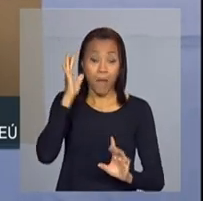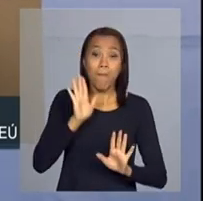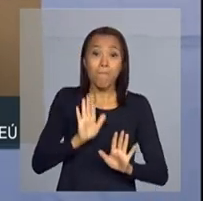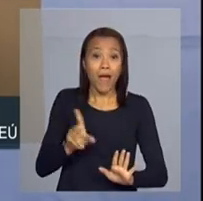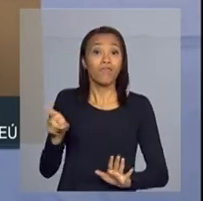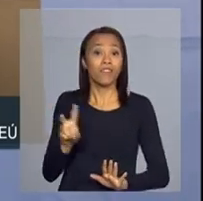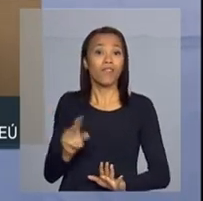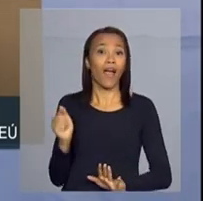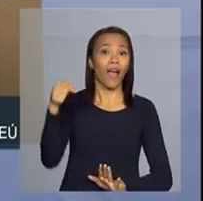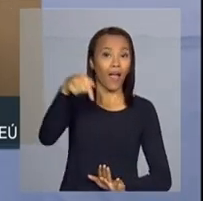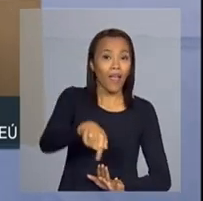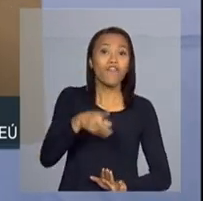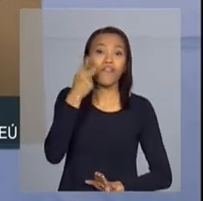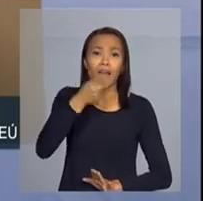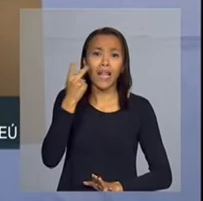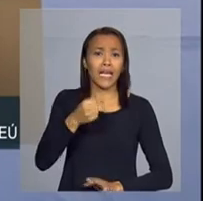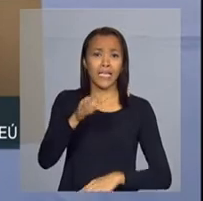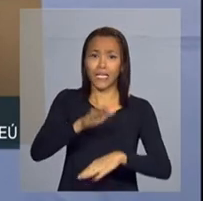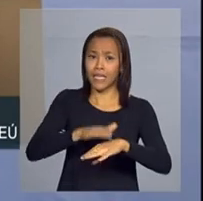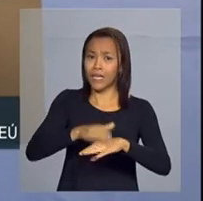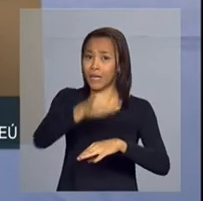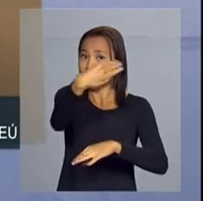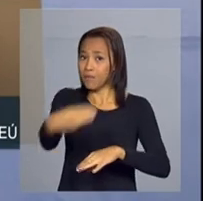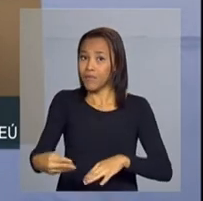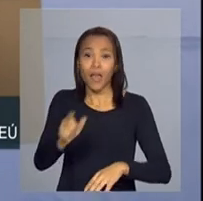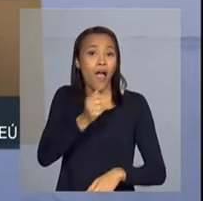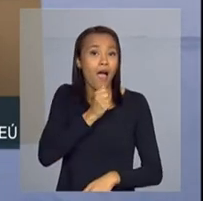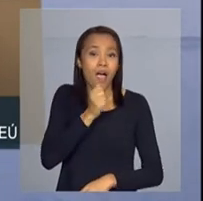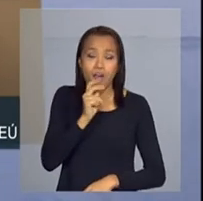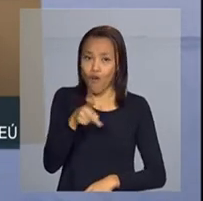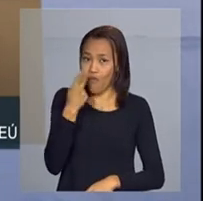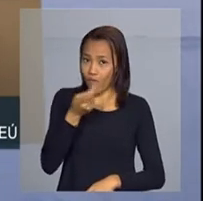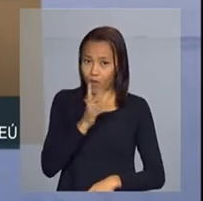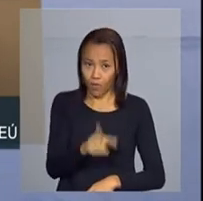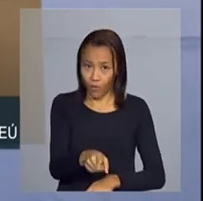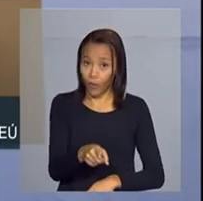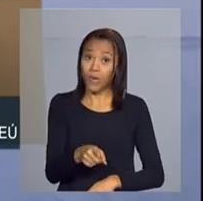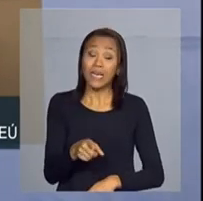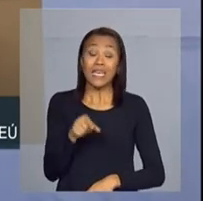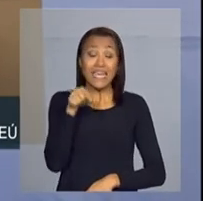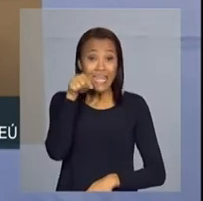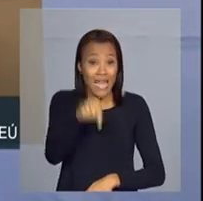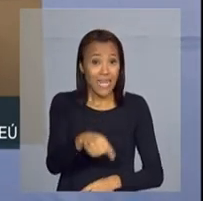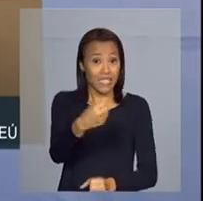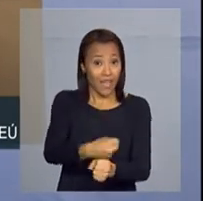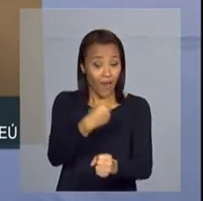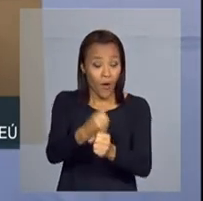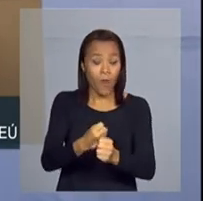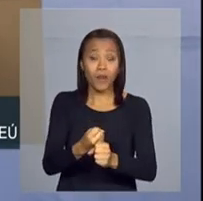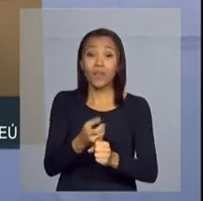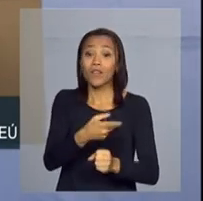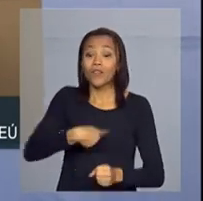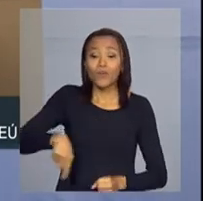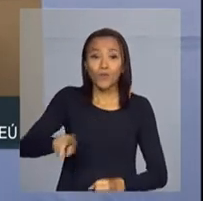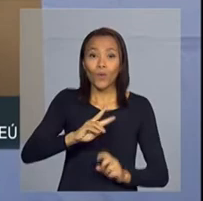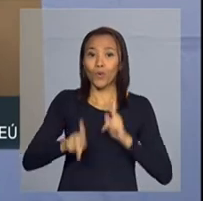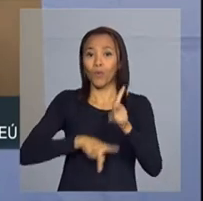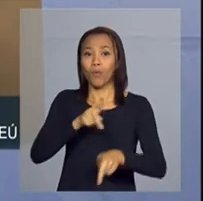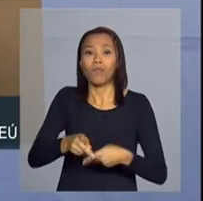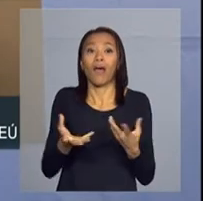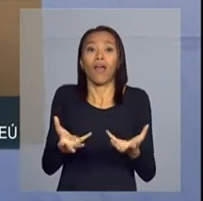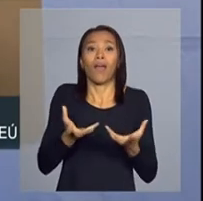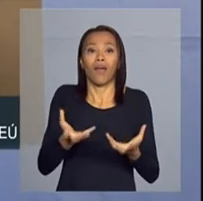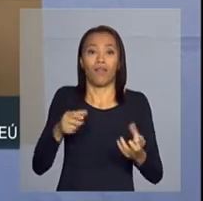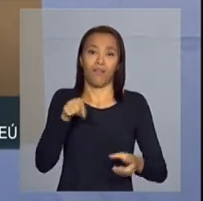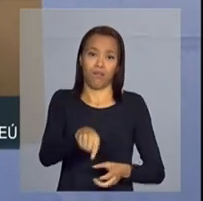uma obra que nem Miriam falou. E ela é muito desejada por Pernambuco.